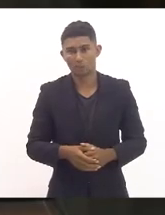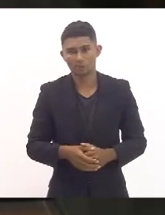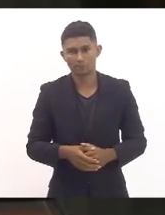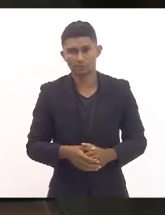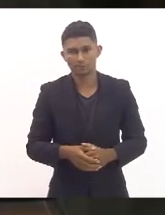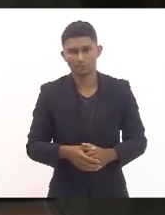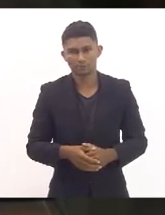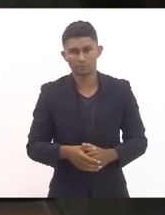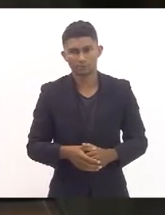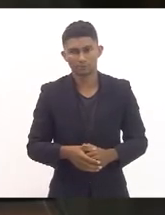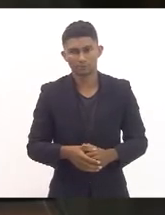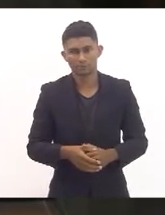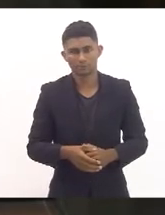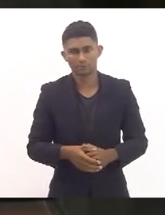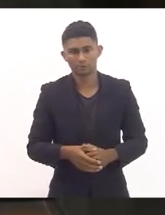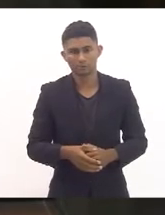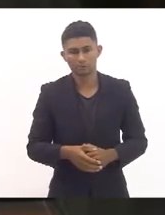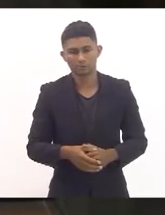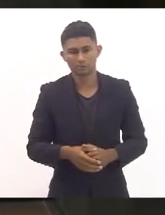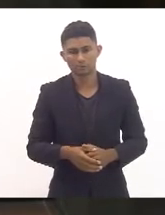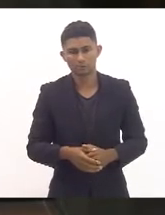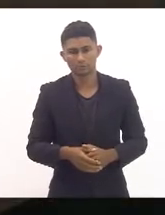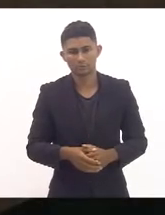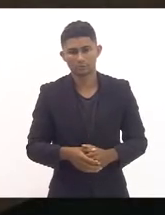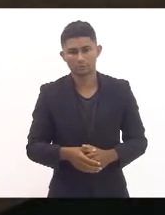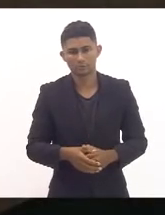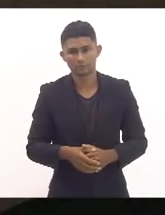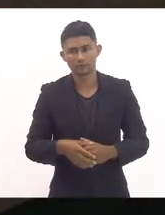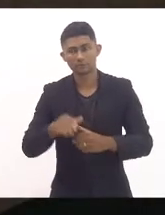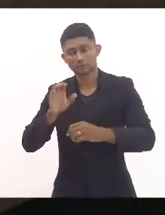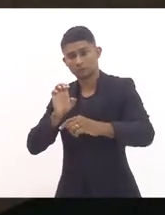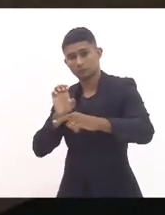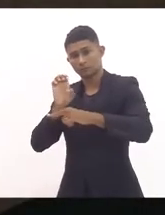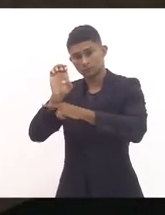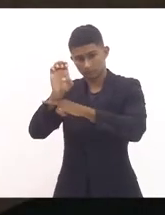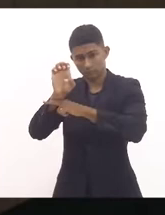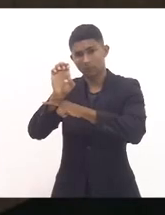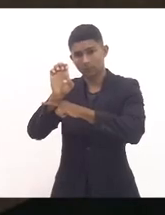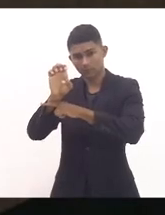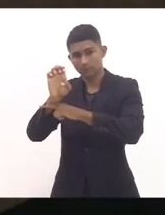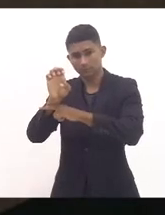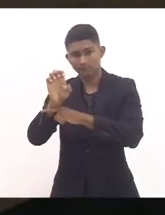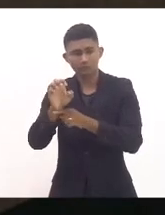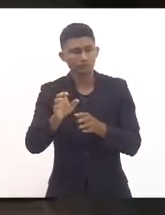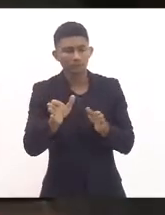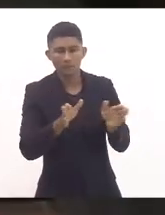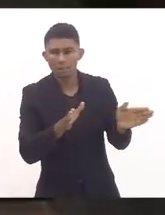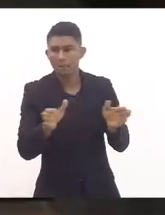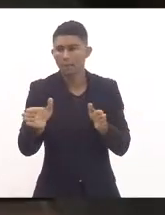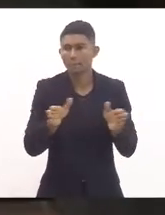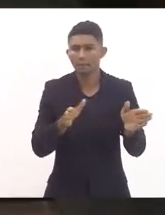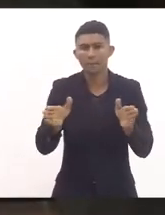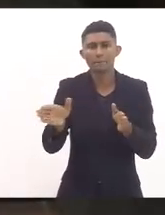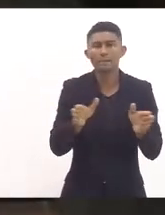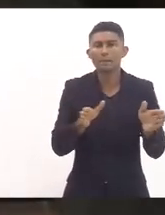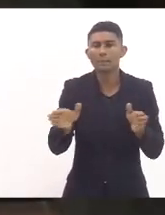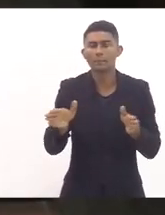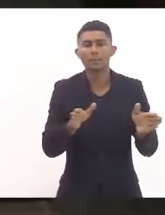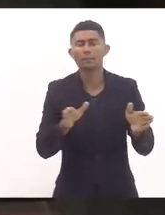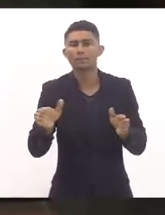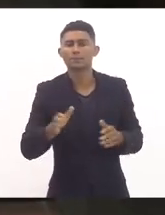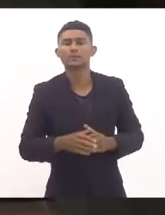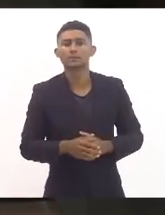deputada Lucinha, o Estado vem mediando o conflito